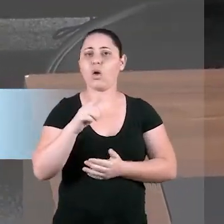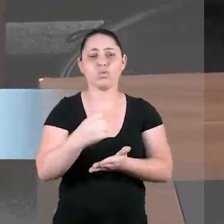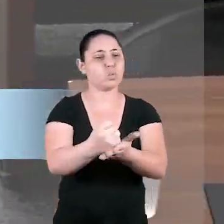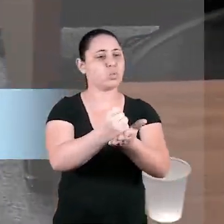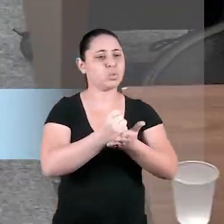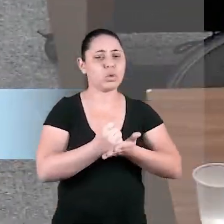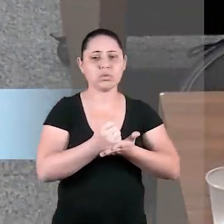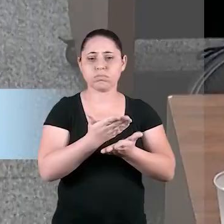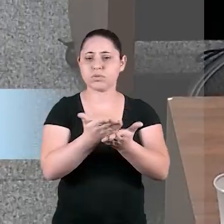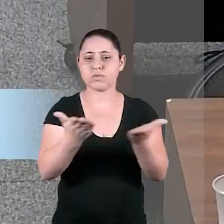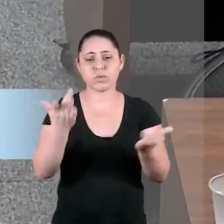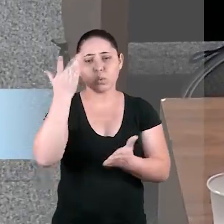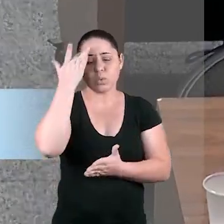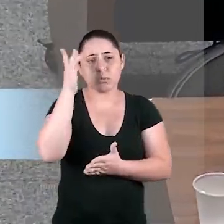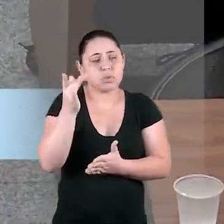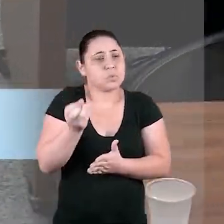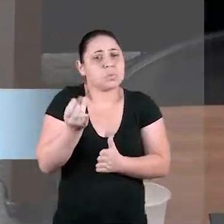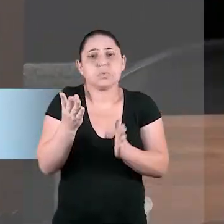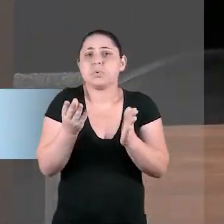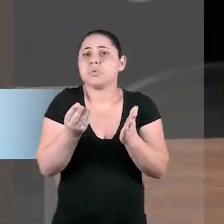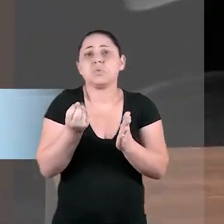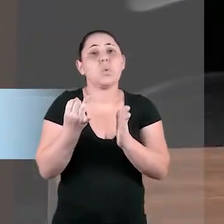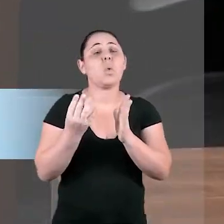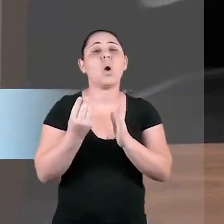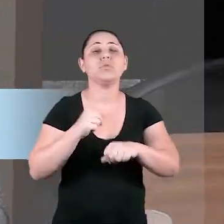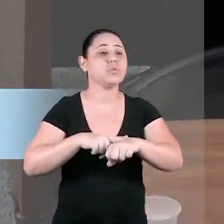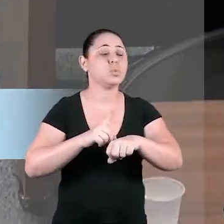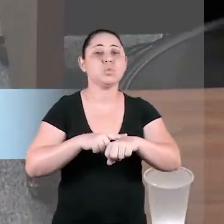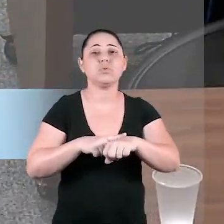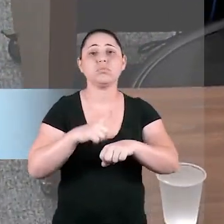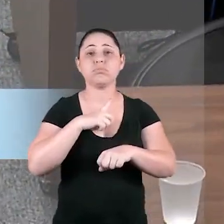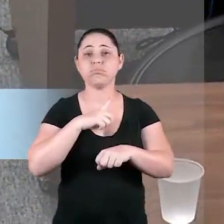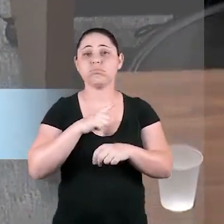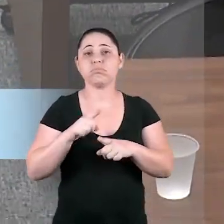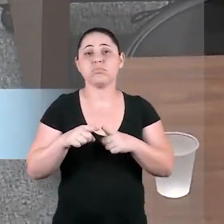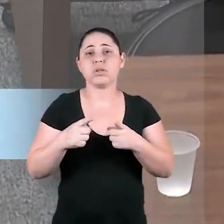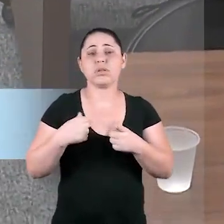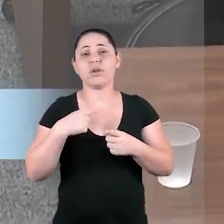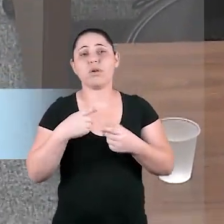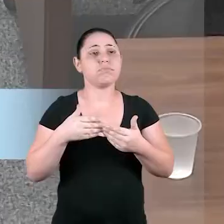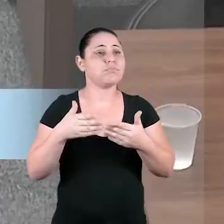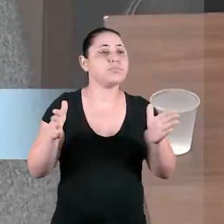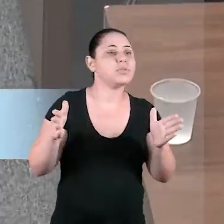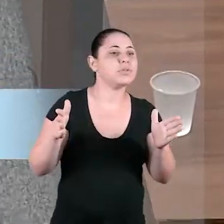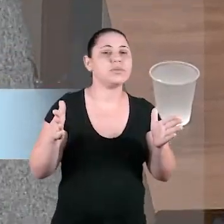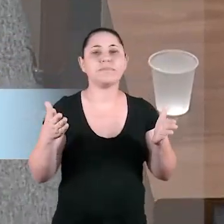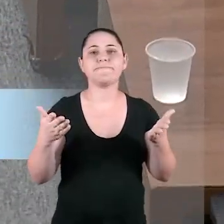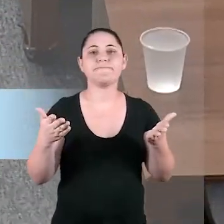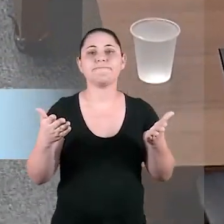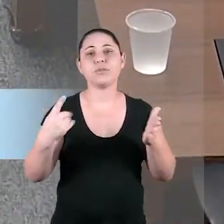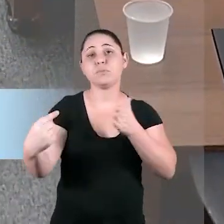É isso que eu trouxe para vocês. Eu não sabia quanto tempo tinha, e aí eu fico aberta para